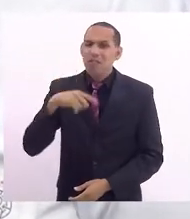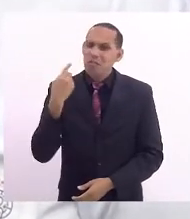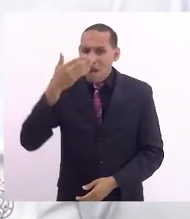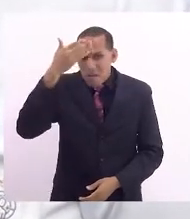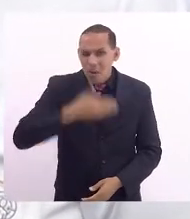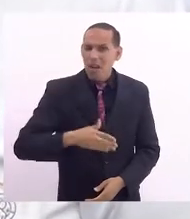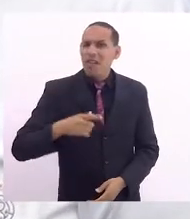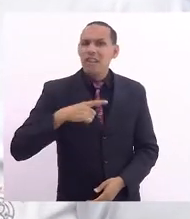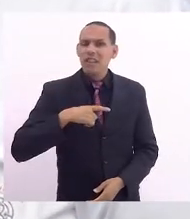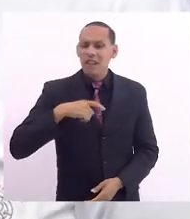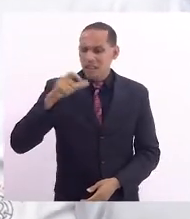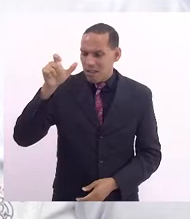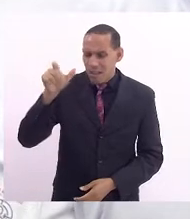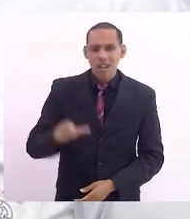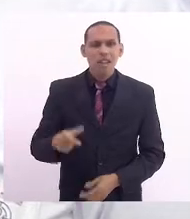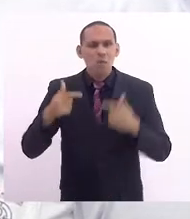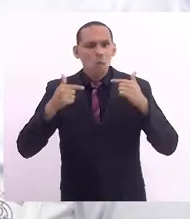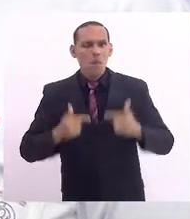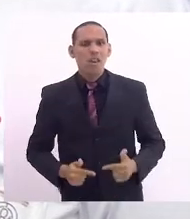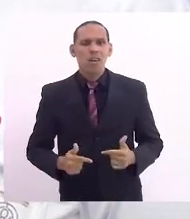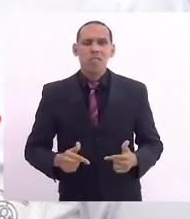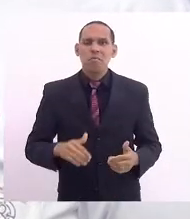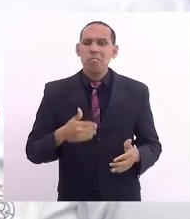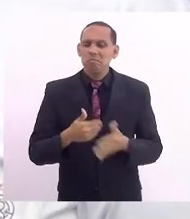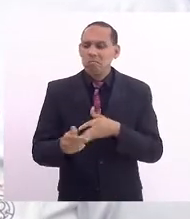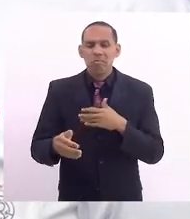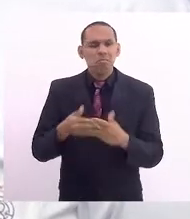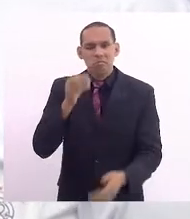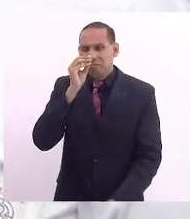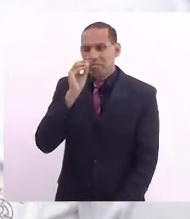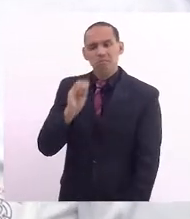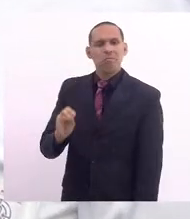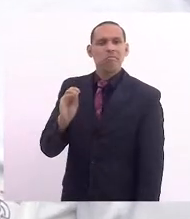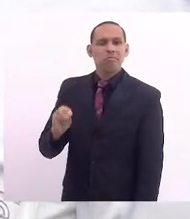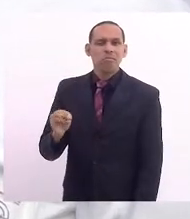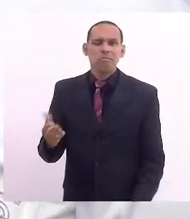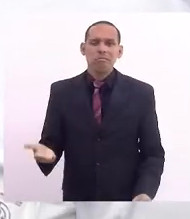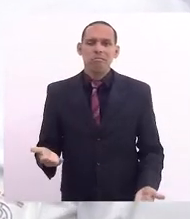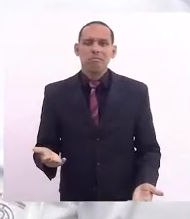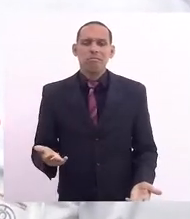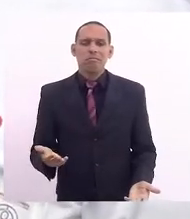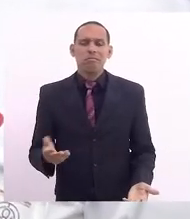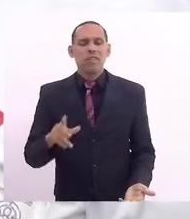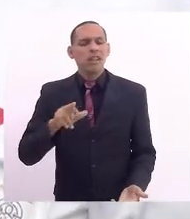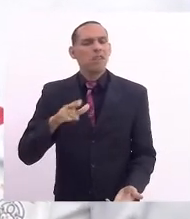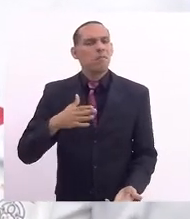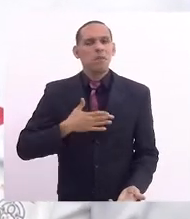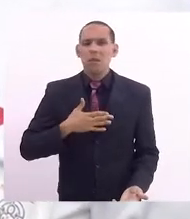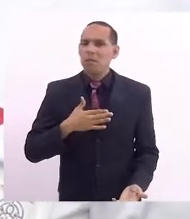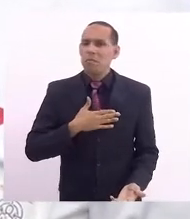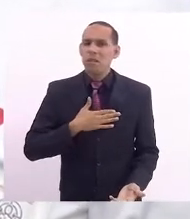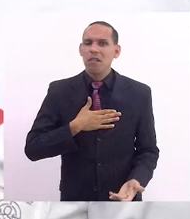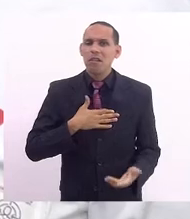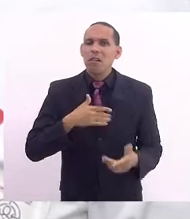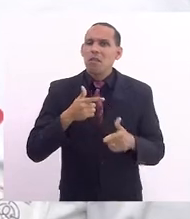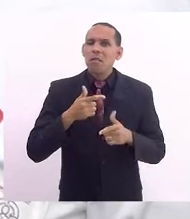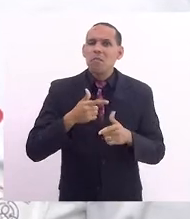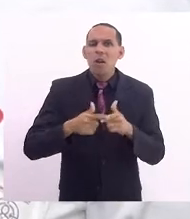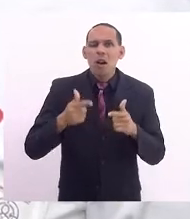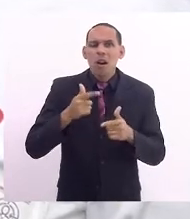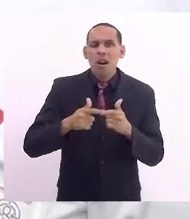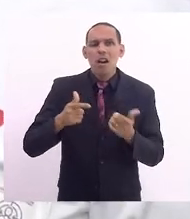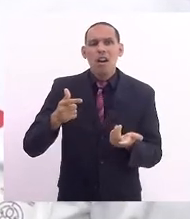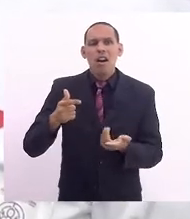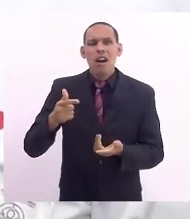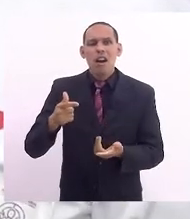muitas provas e isso é irrelevante. É irrelevante. Meu irmão tem problemas mentais,